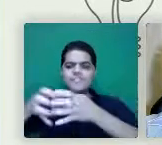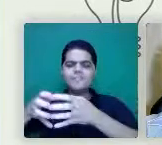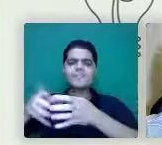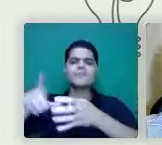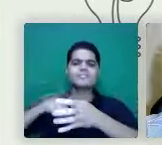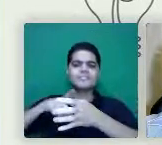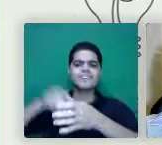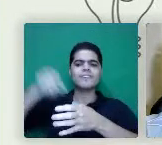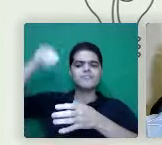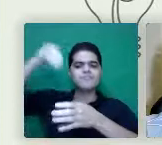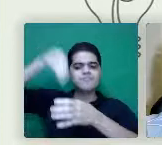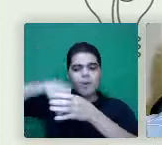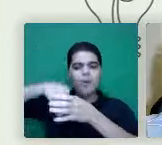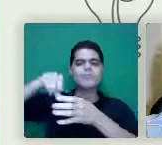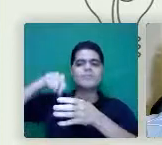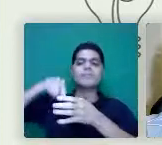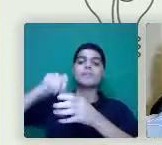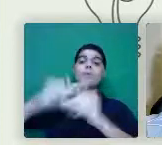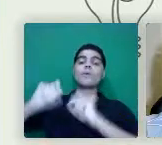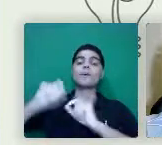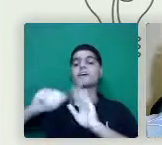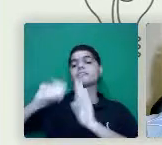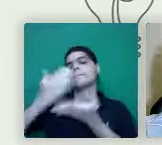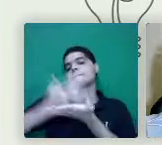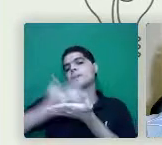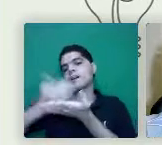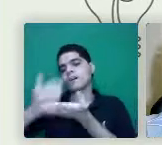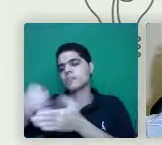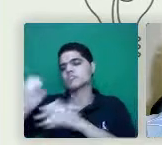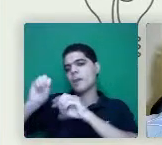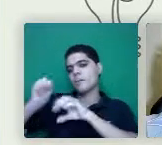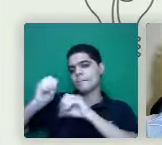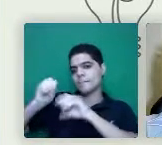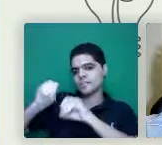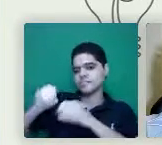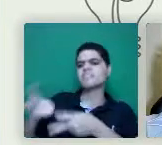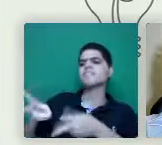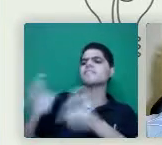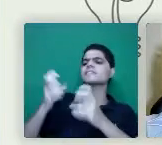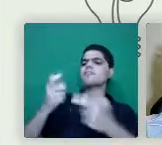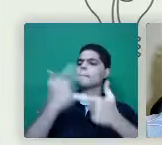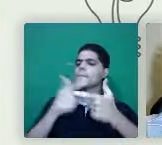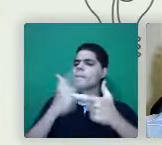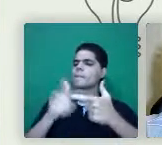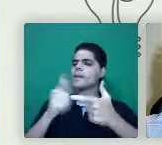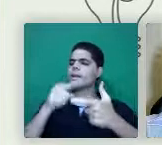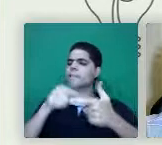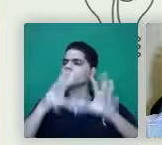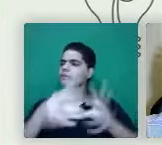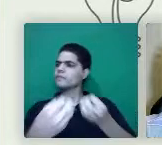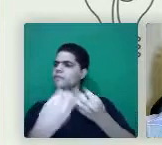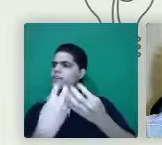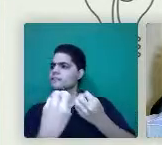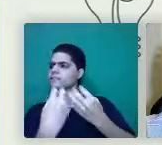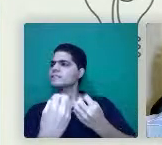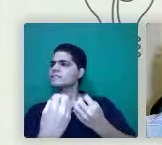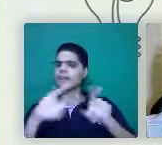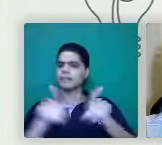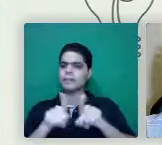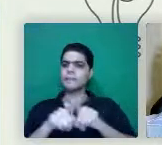do próprio módulo, a gente trabalha com aprendizagem baseada em problema, que acaba chegando na metodologia da maratona,